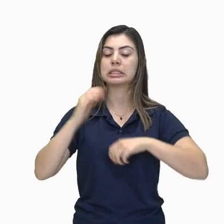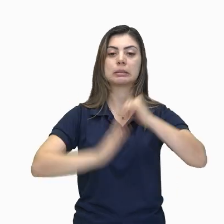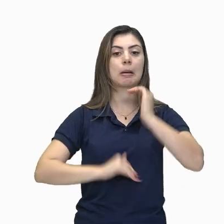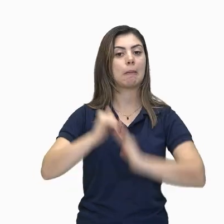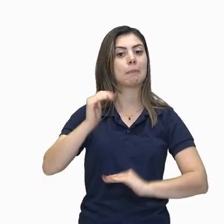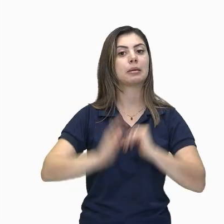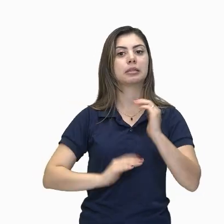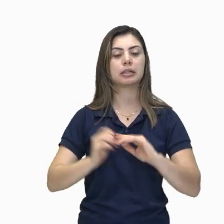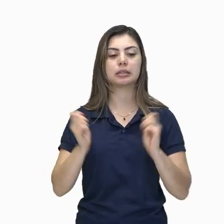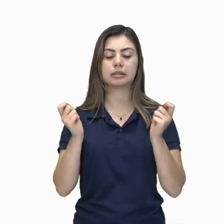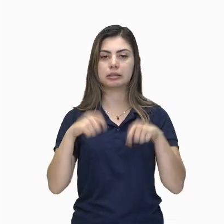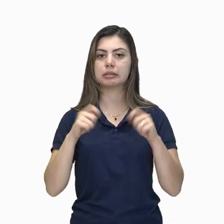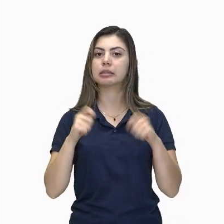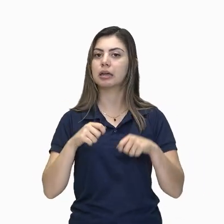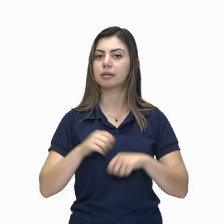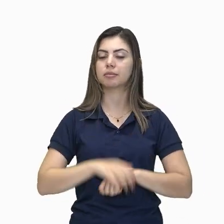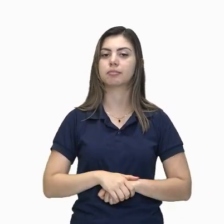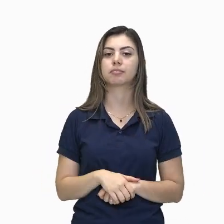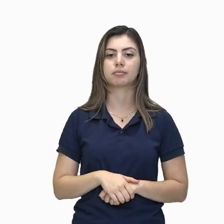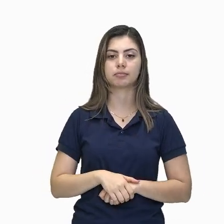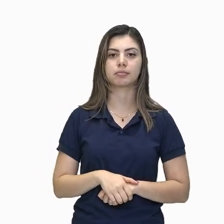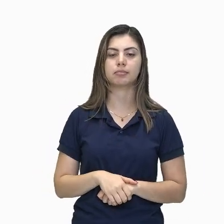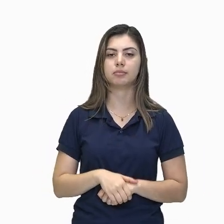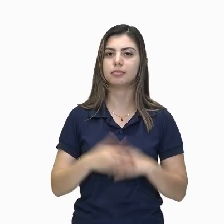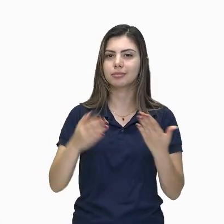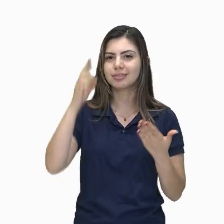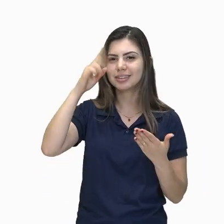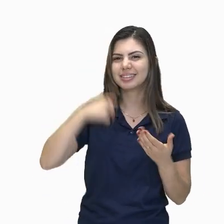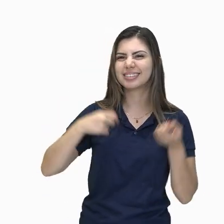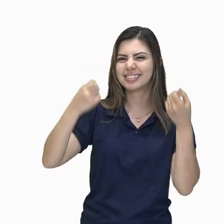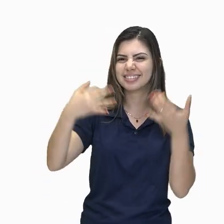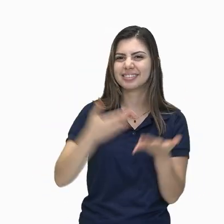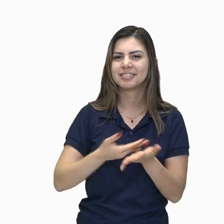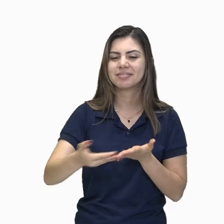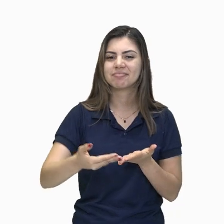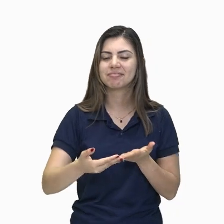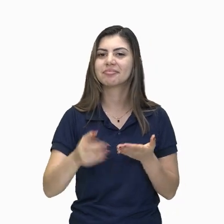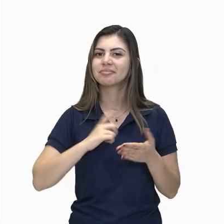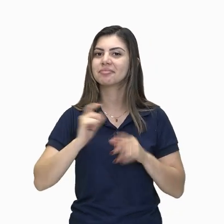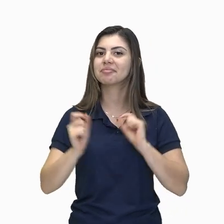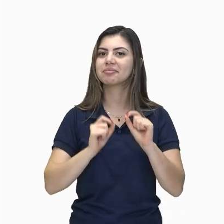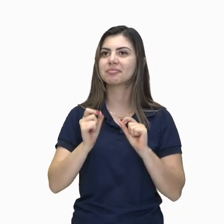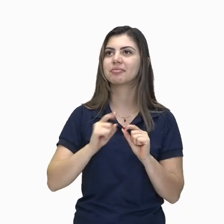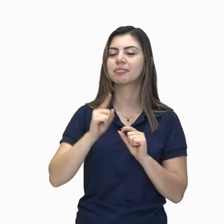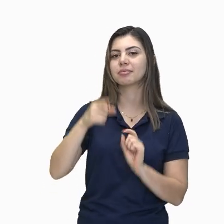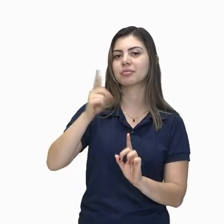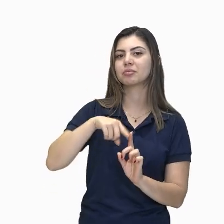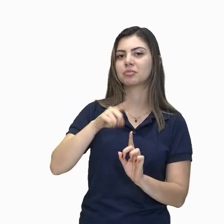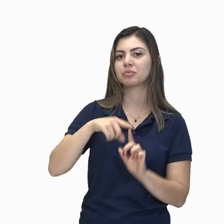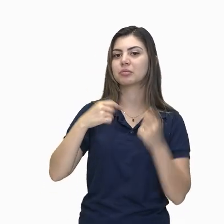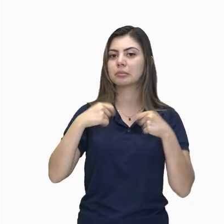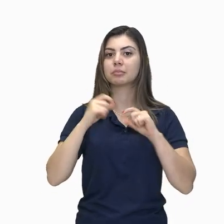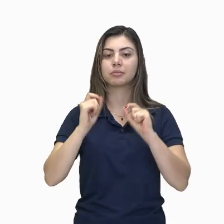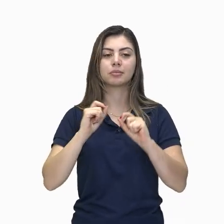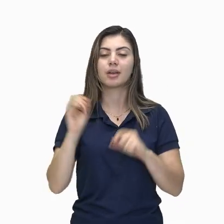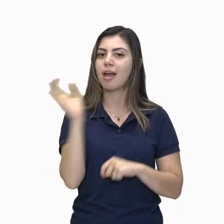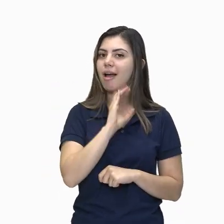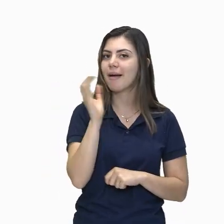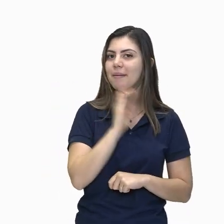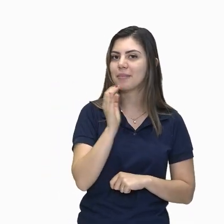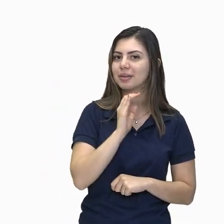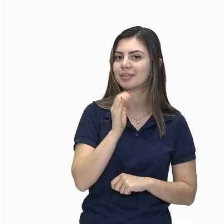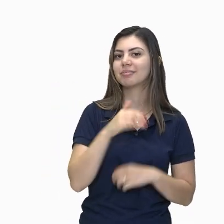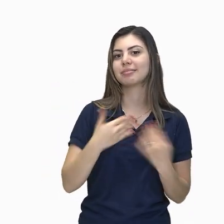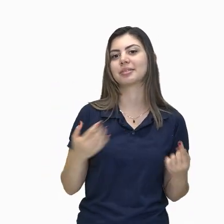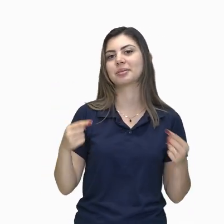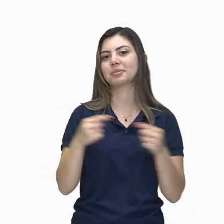habilidade e controle da prancha. Lembra que nós falamos lá no início que tinha uma modalidade que precisava de muita agilidade? Essa